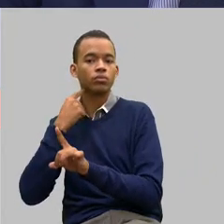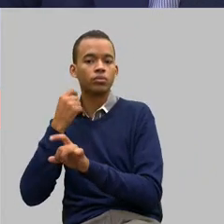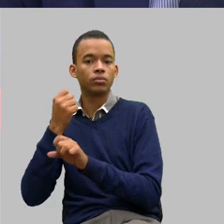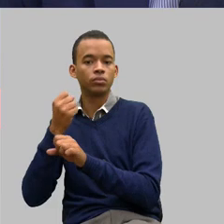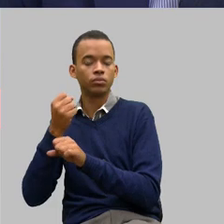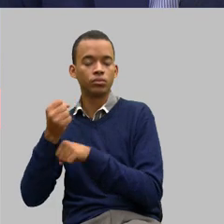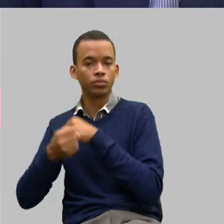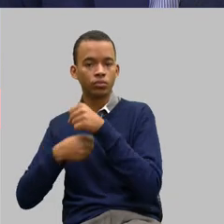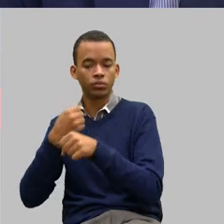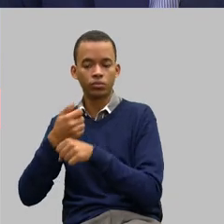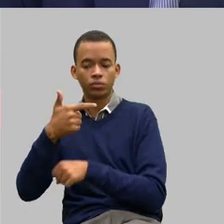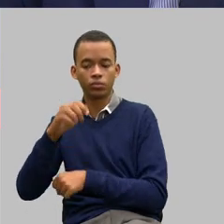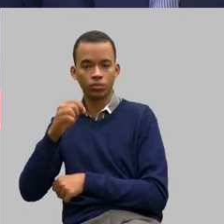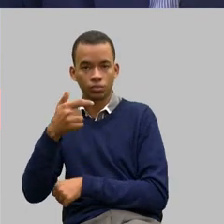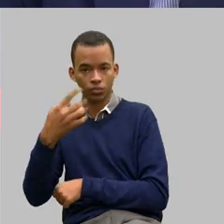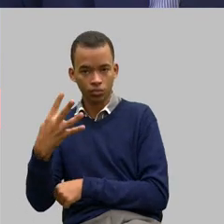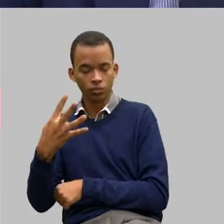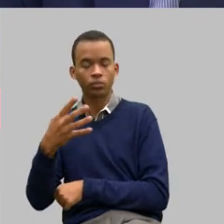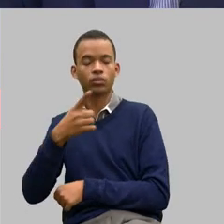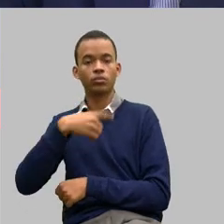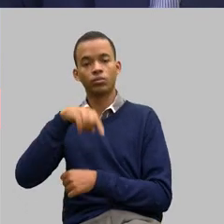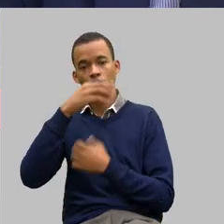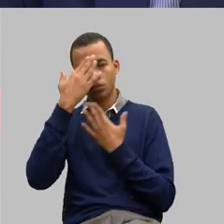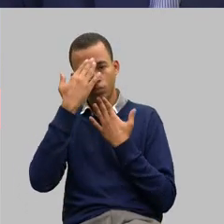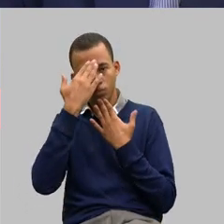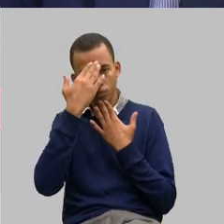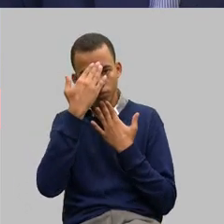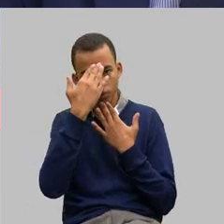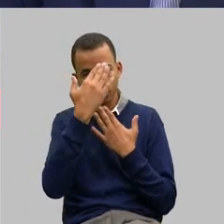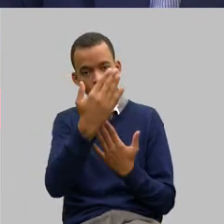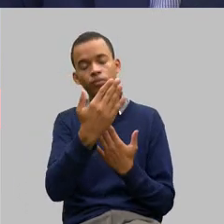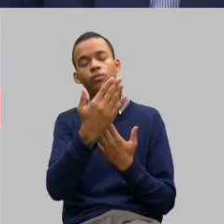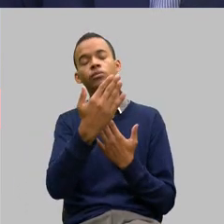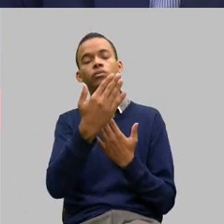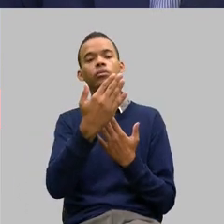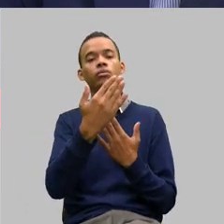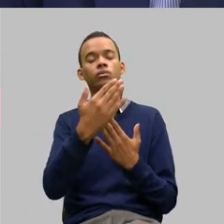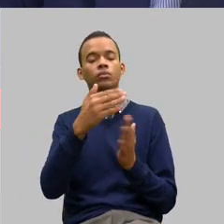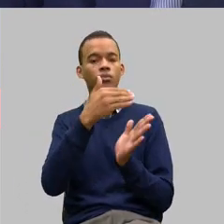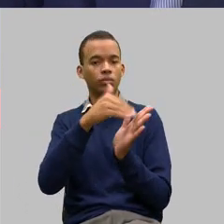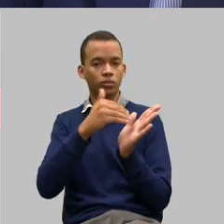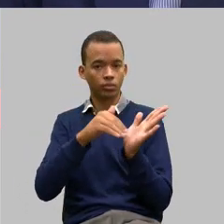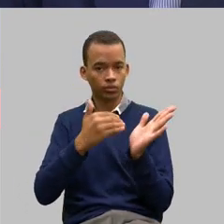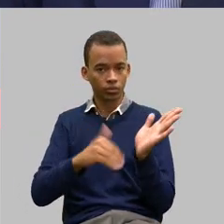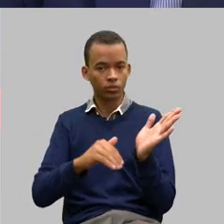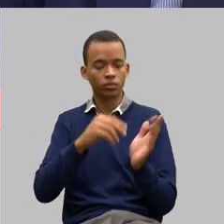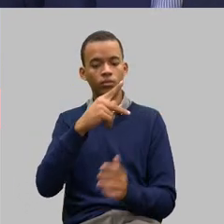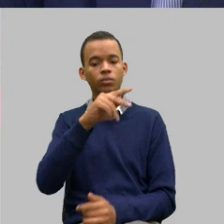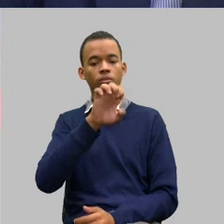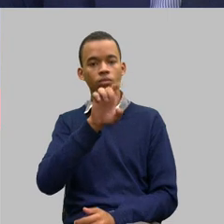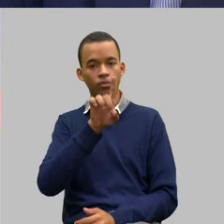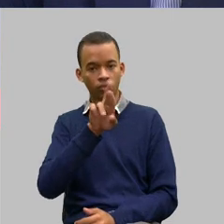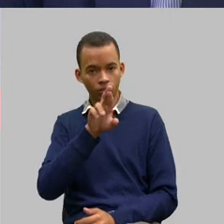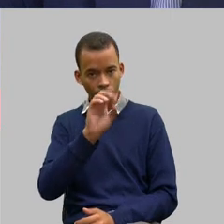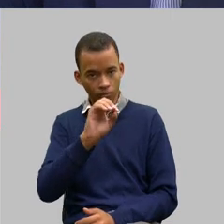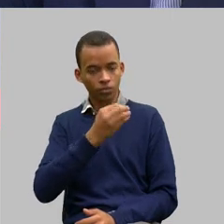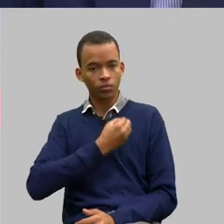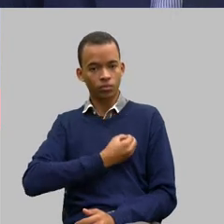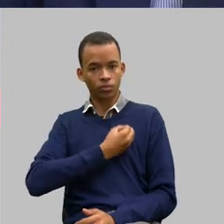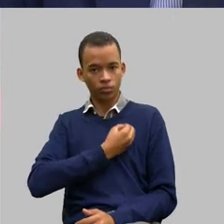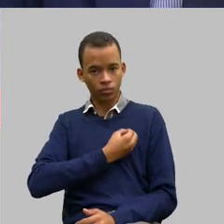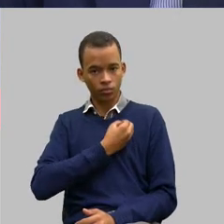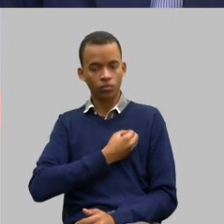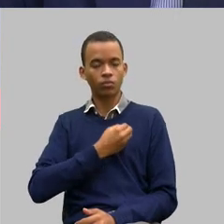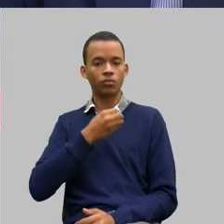Bruno Barros de Souza secretário de estado de infraestrutura mobilidade e parceria eu aproveito Pedro para parabenizar pela sua gestão